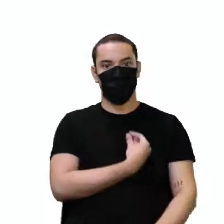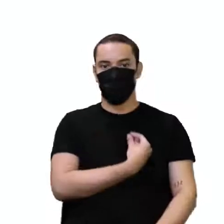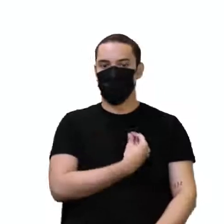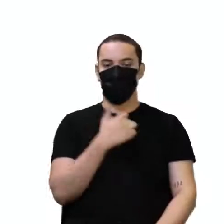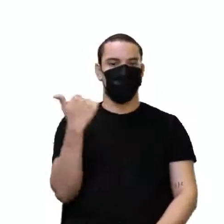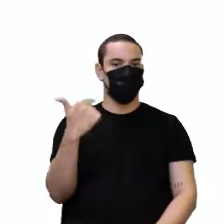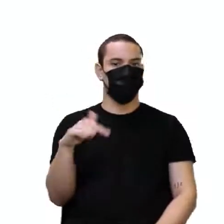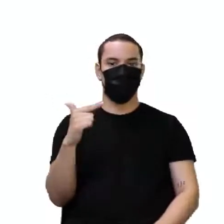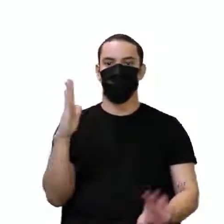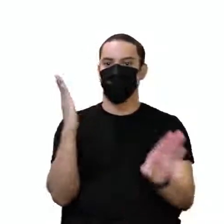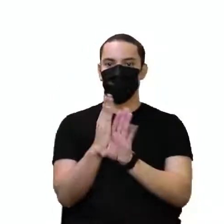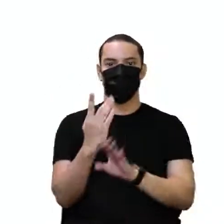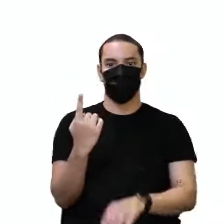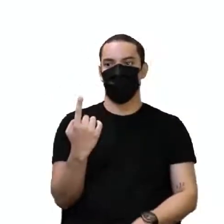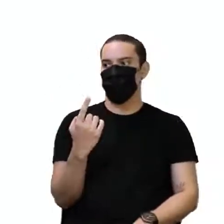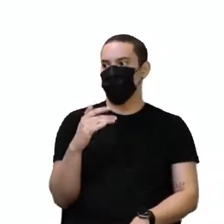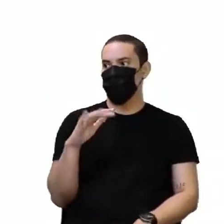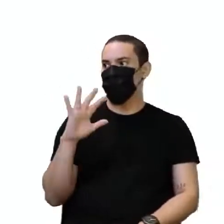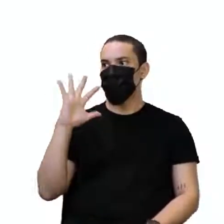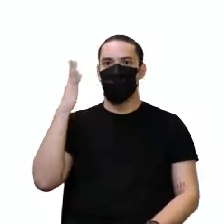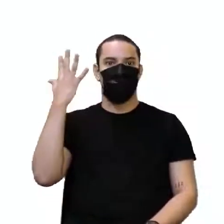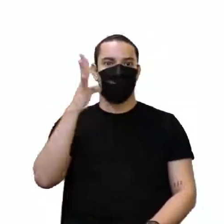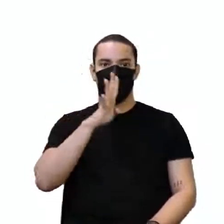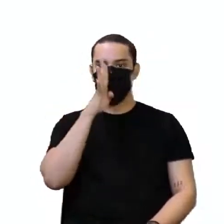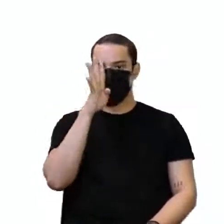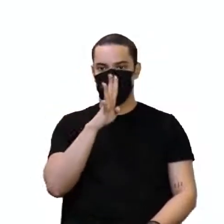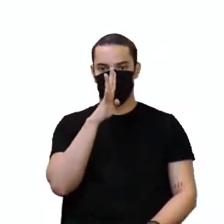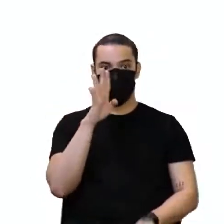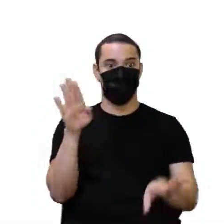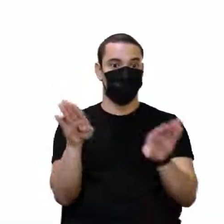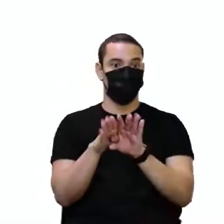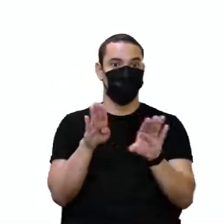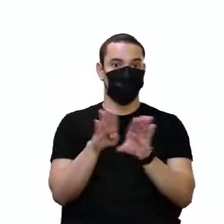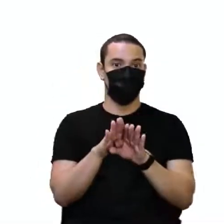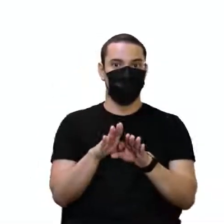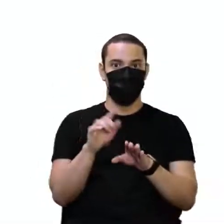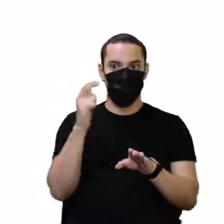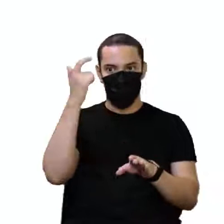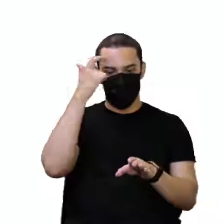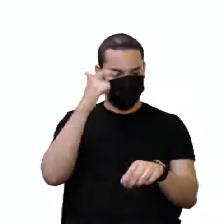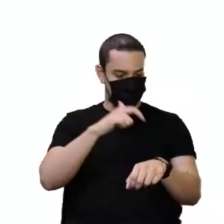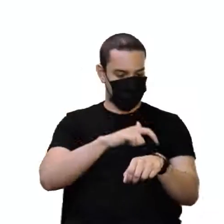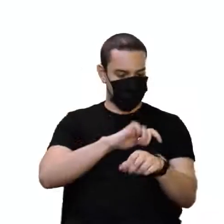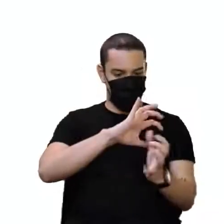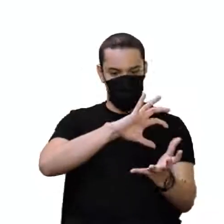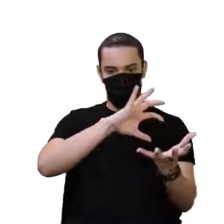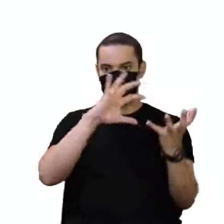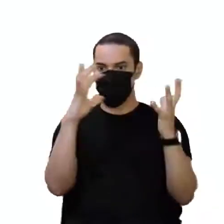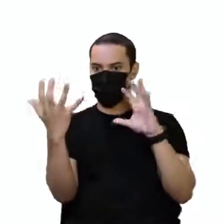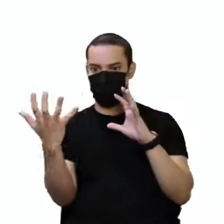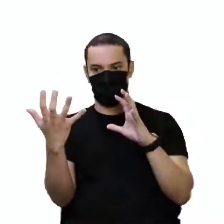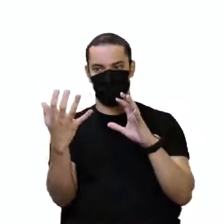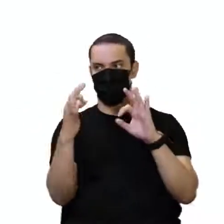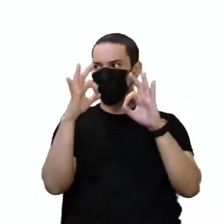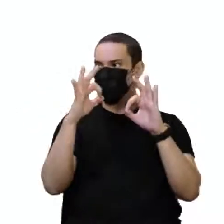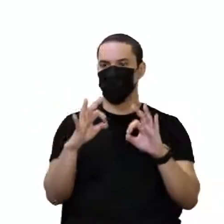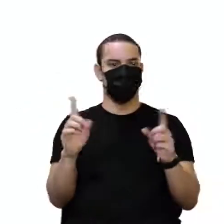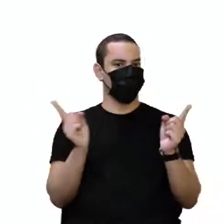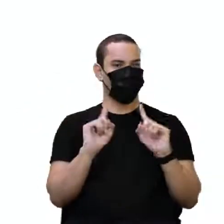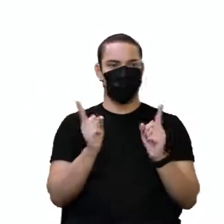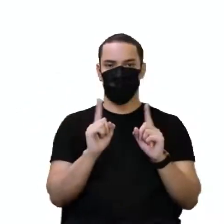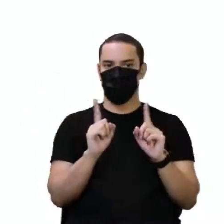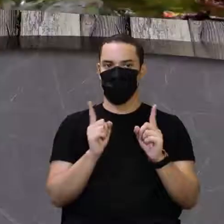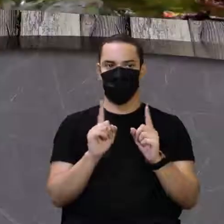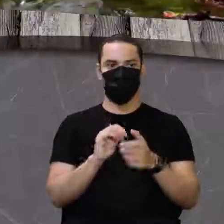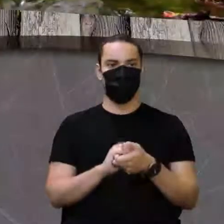não ocorrem por acaso, e muito menos ocorreram de uma hora para outra, com certeza. Olha aqui para mim.